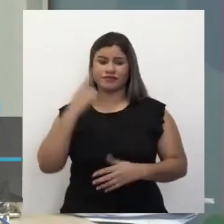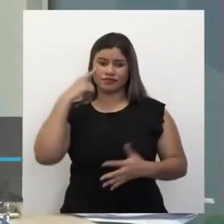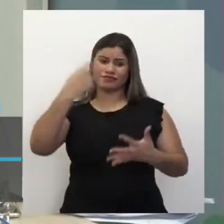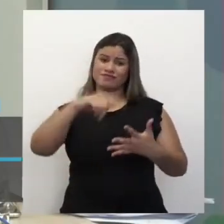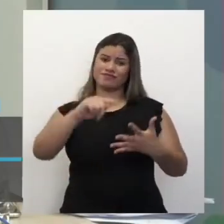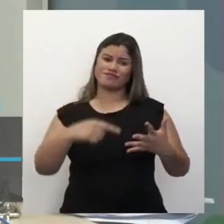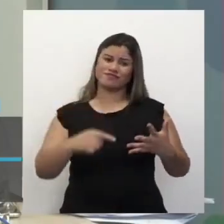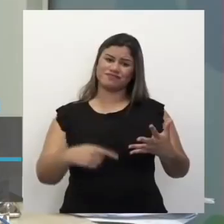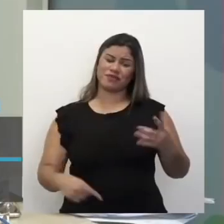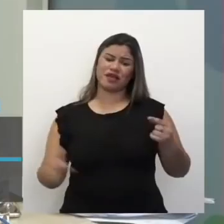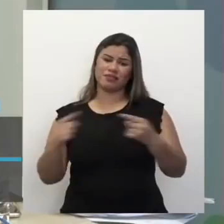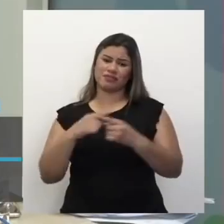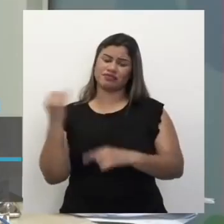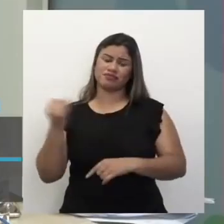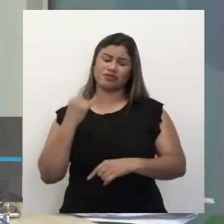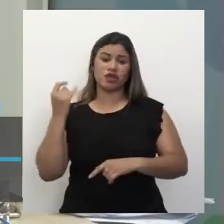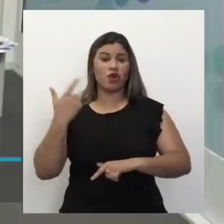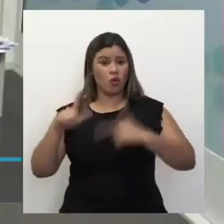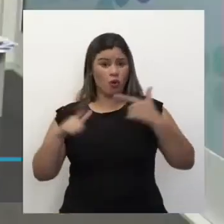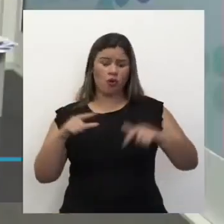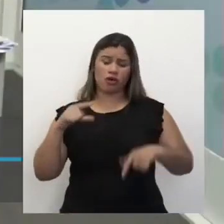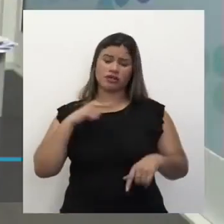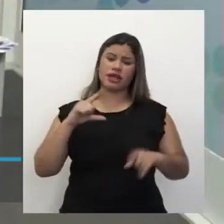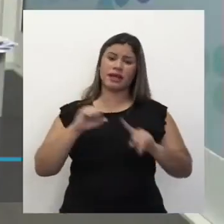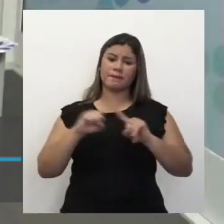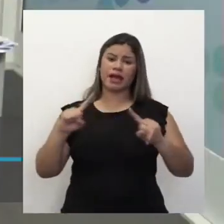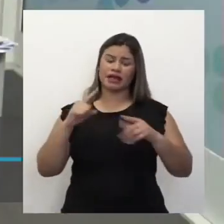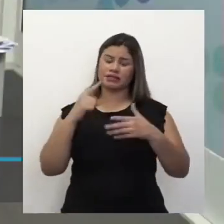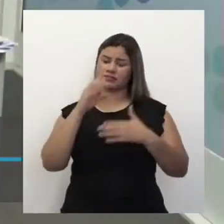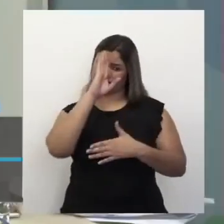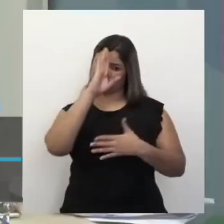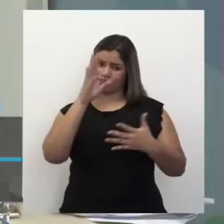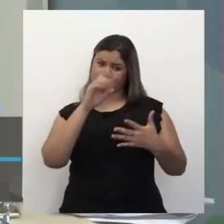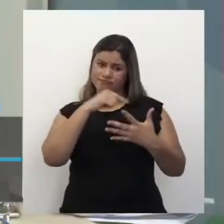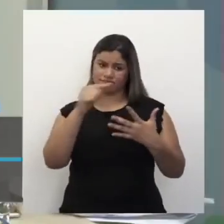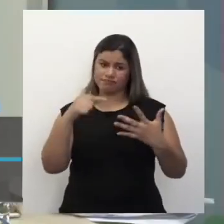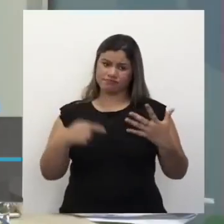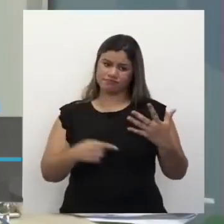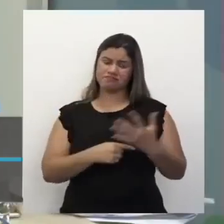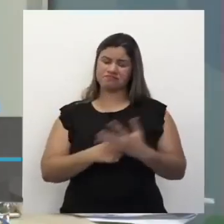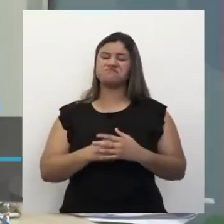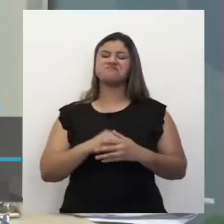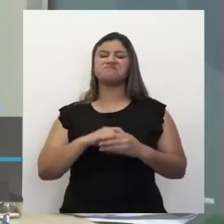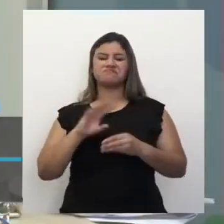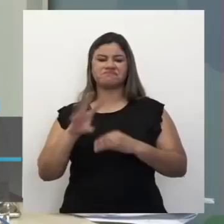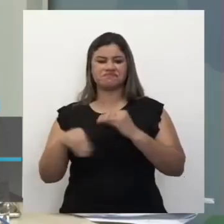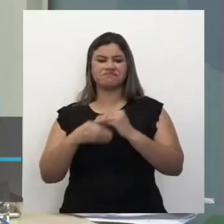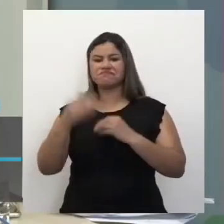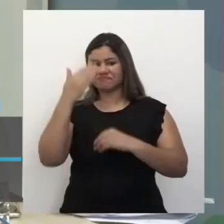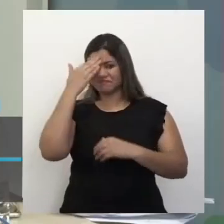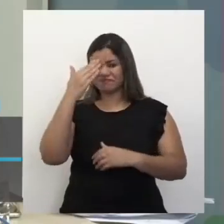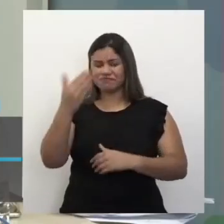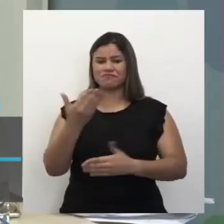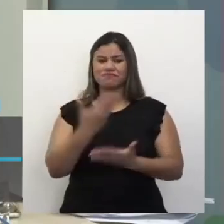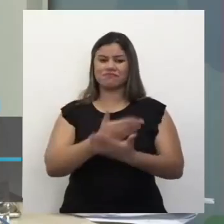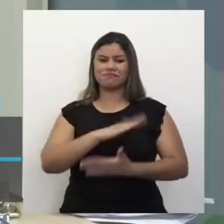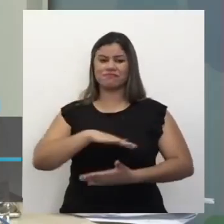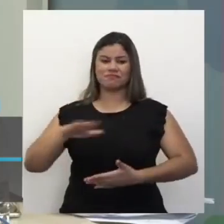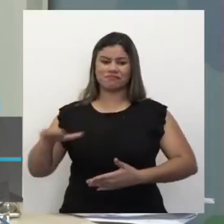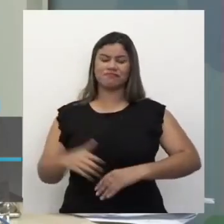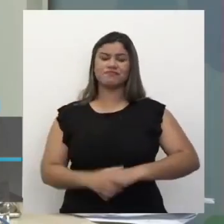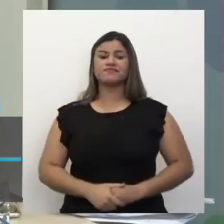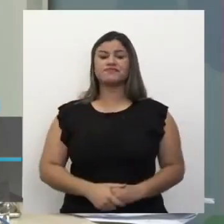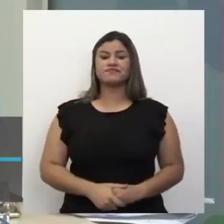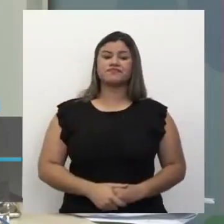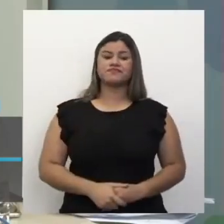são cruciais, tem muitos outros, né, Edson? Sim. Mas colocou aqui os principais. Uma bela contribuição aqui dos alunos.